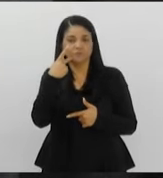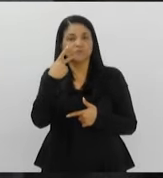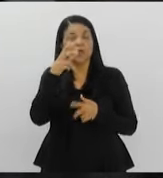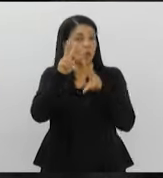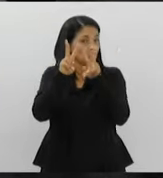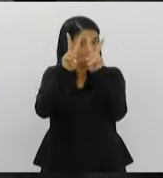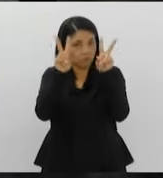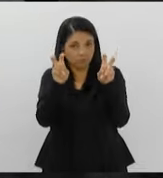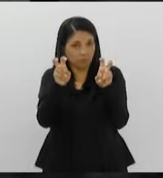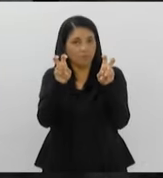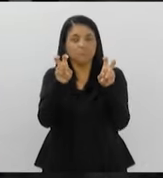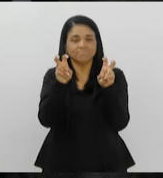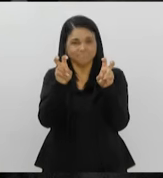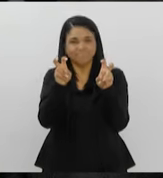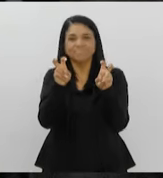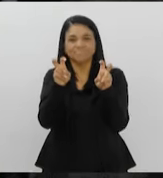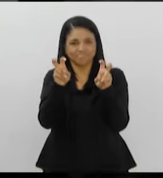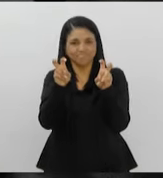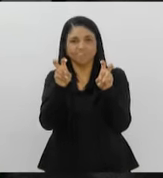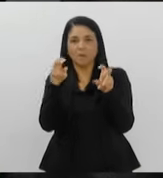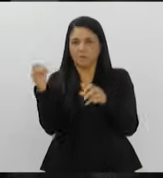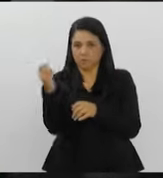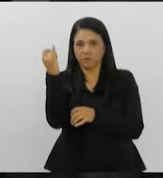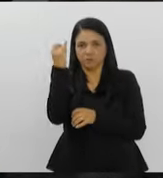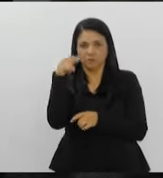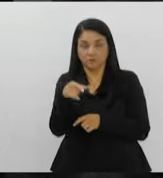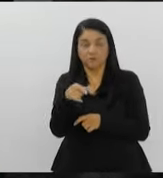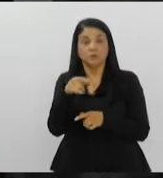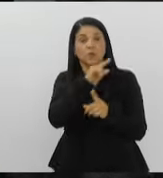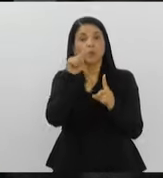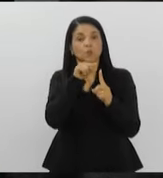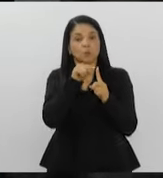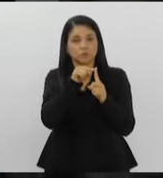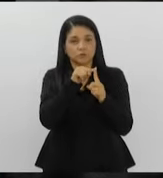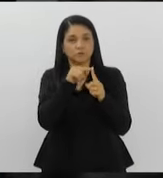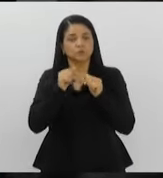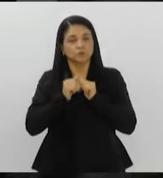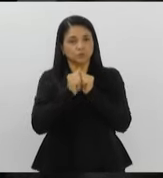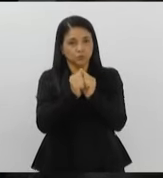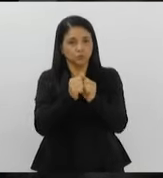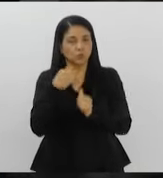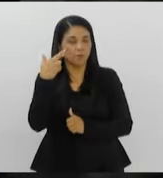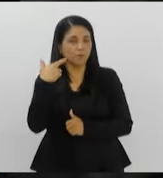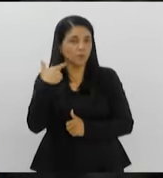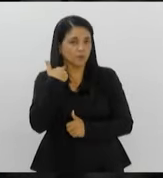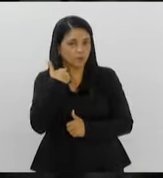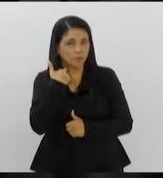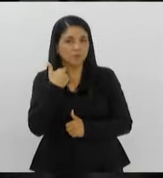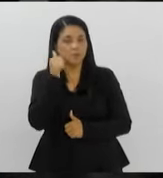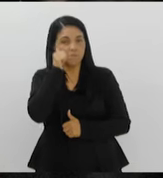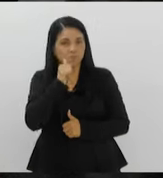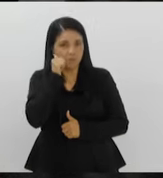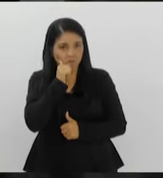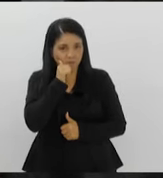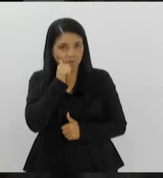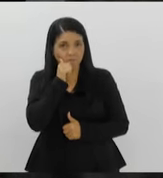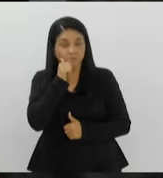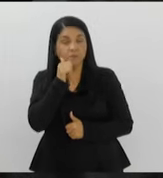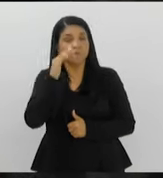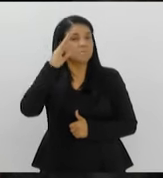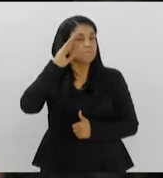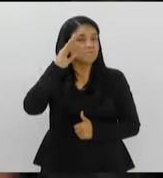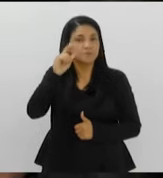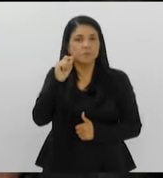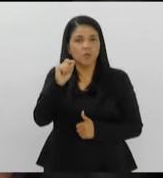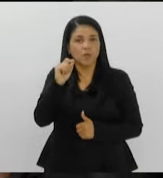de fato suprapartidário, senhor presidente. O nosso objetivo junto à Procuradoria da Mulher é, principalmente